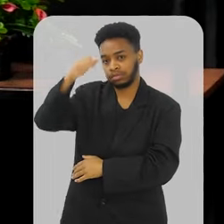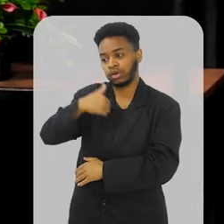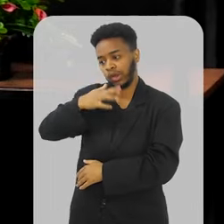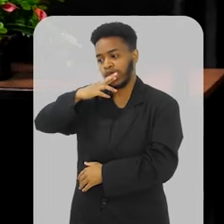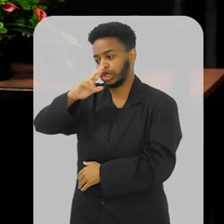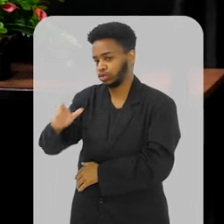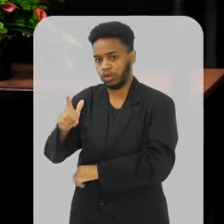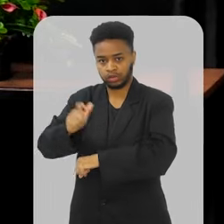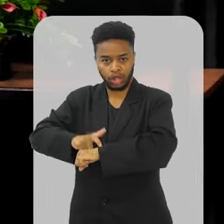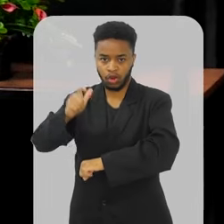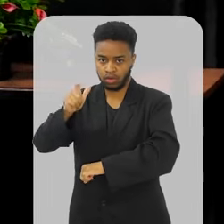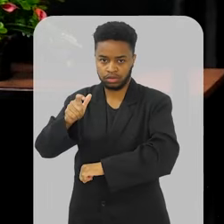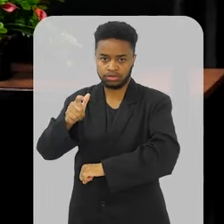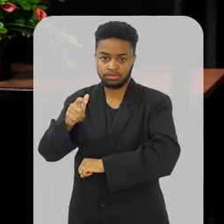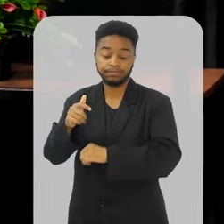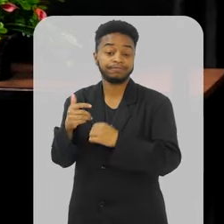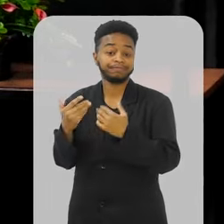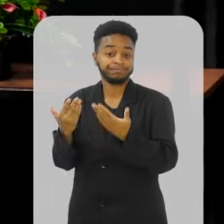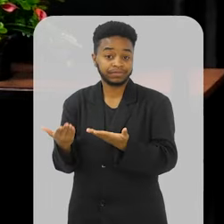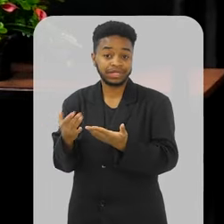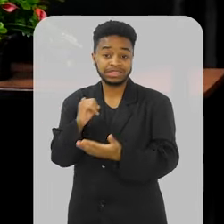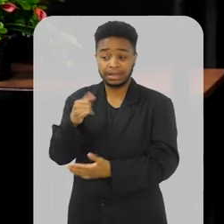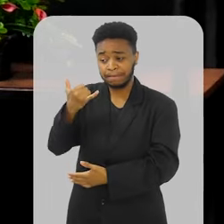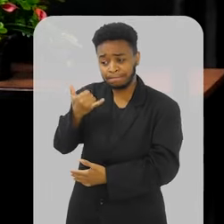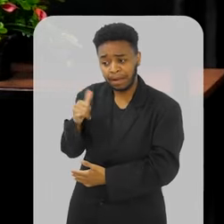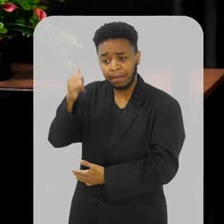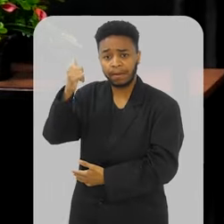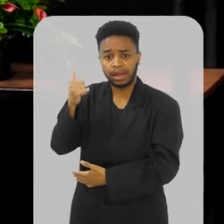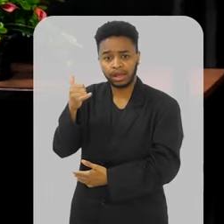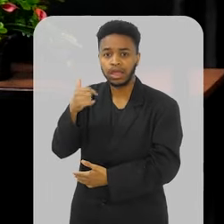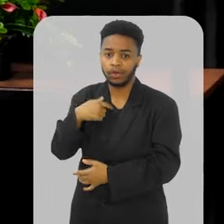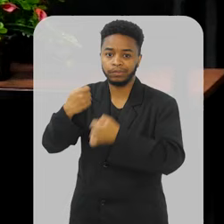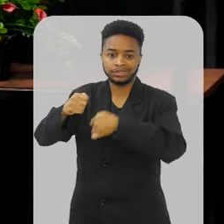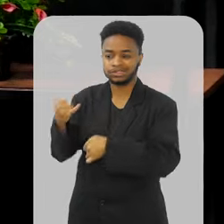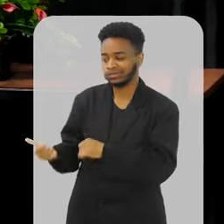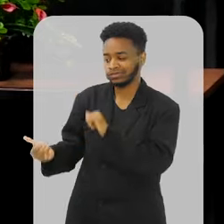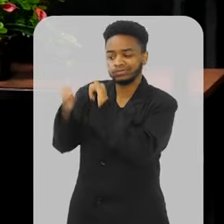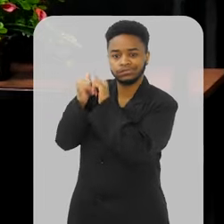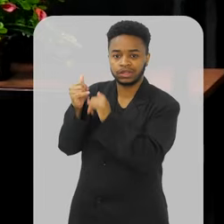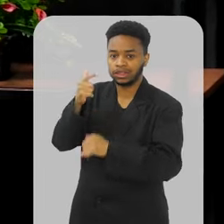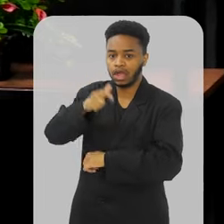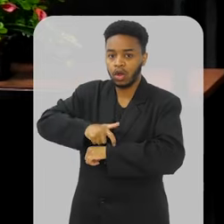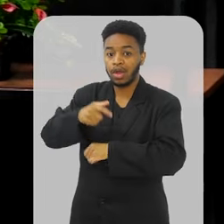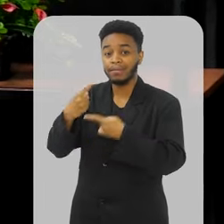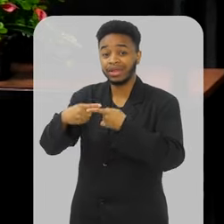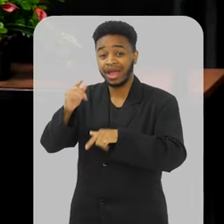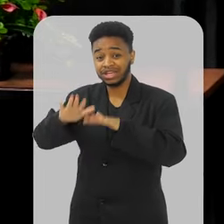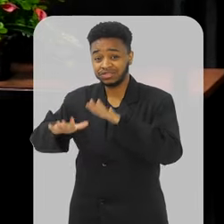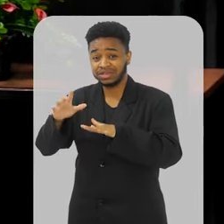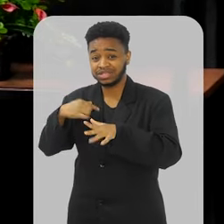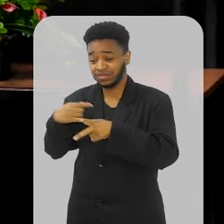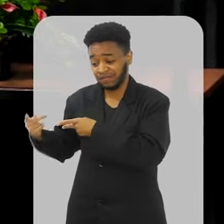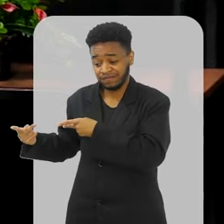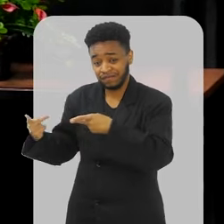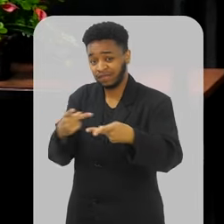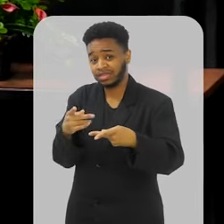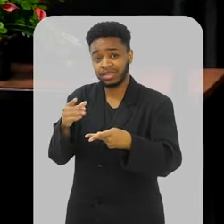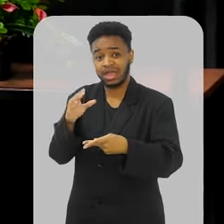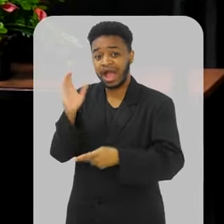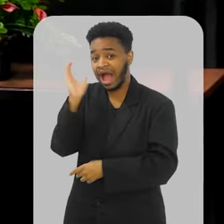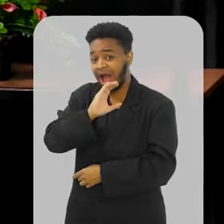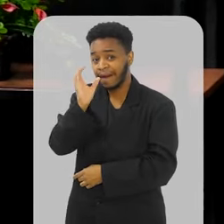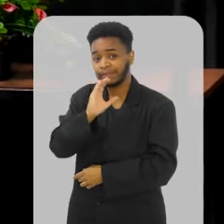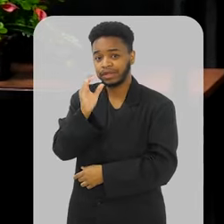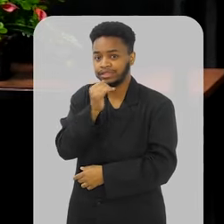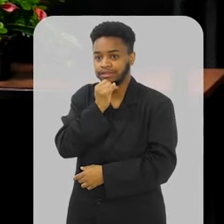respondo Luzia então tocou brador eu tenho que atender porque às vezes eu tenho que me deslocar daqui do Rio de Janeiro até